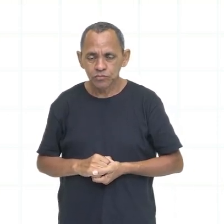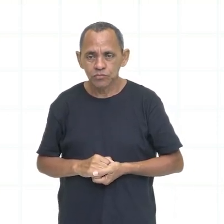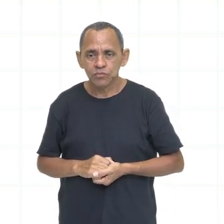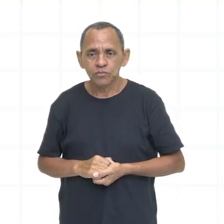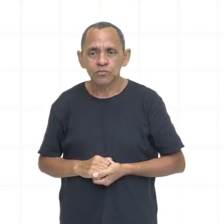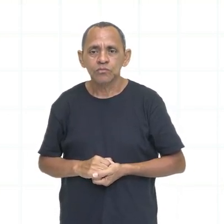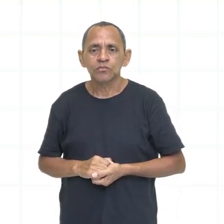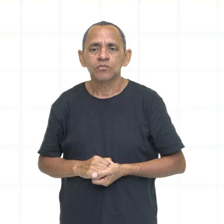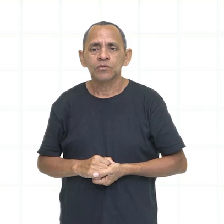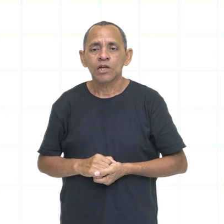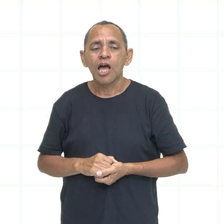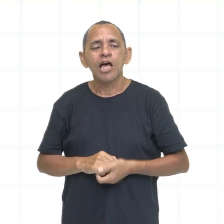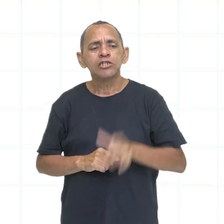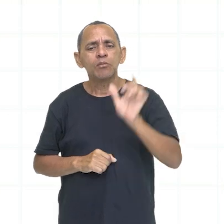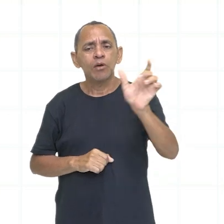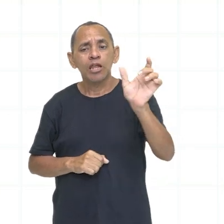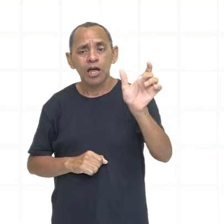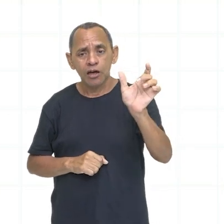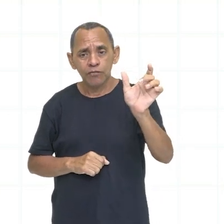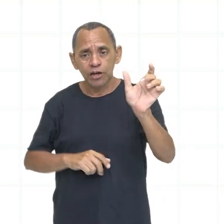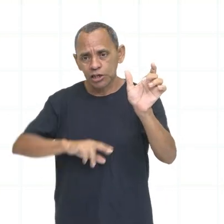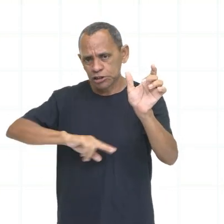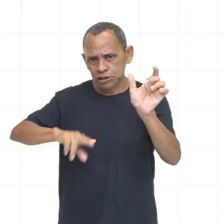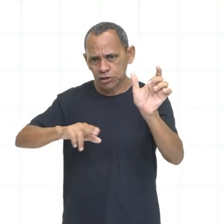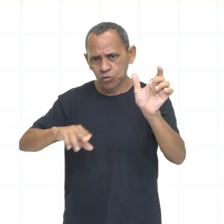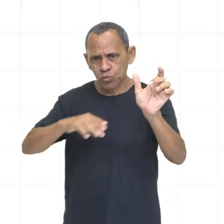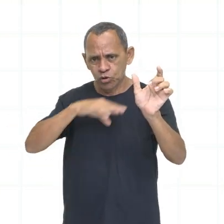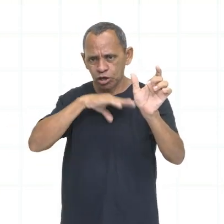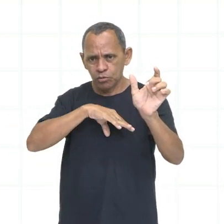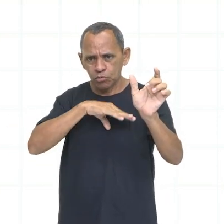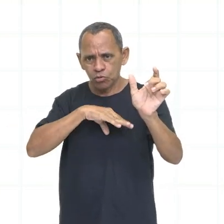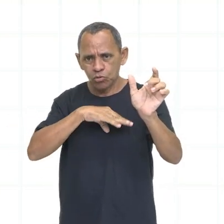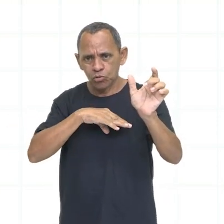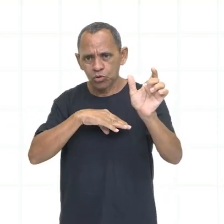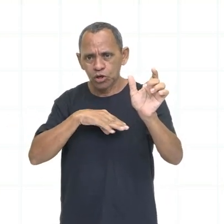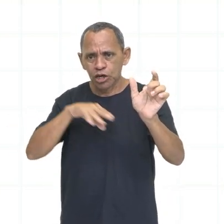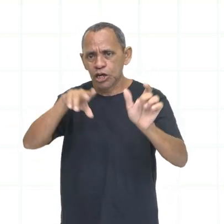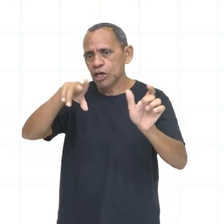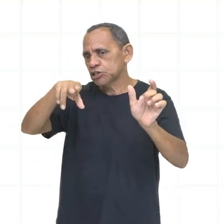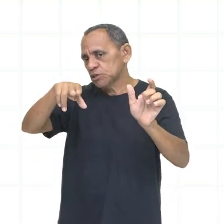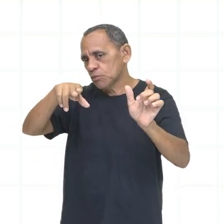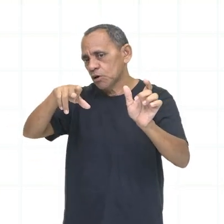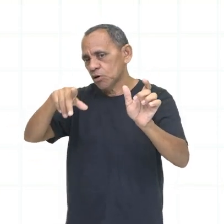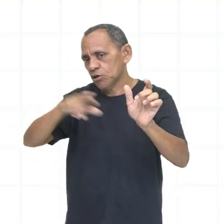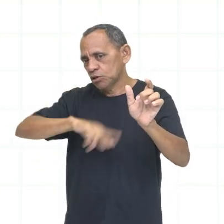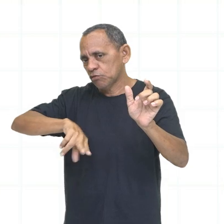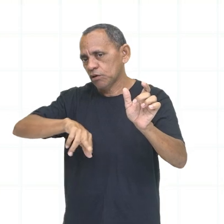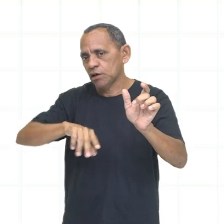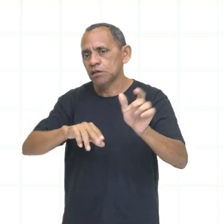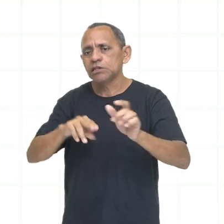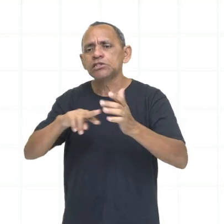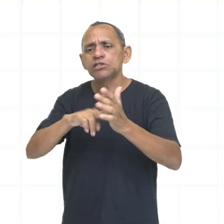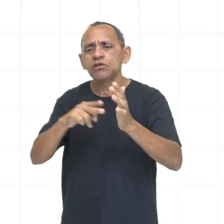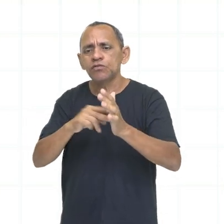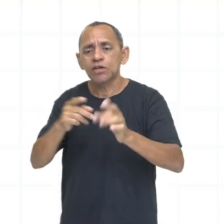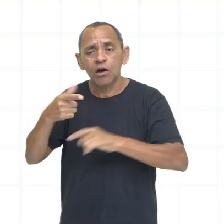pronuncia igual, mas a grafia é diferenciada, e ele significa amplo, mais amplo, tá?